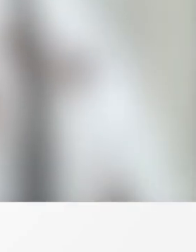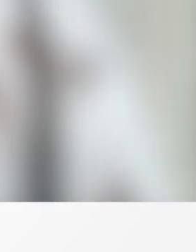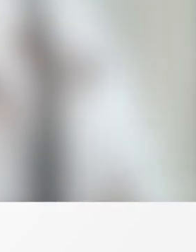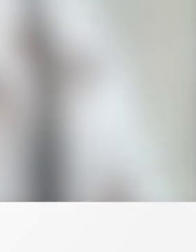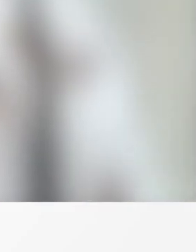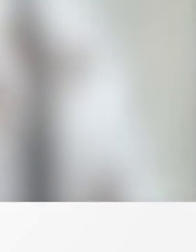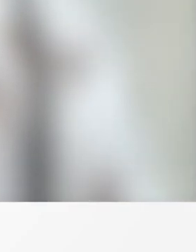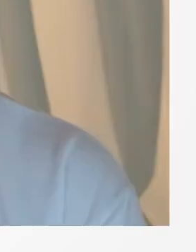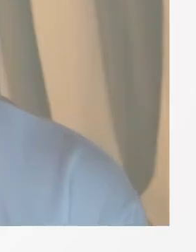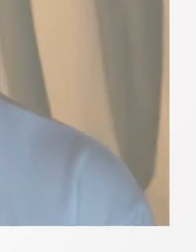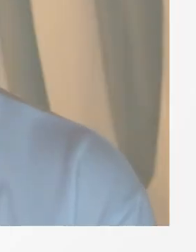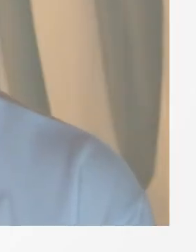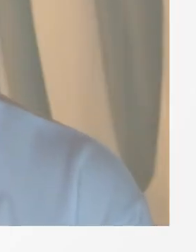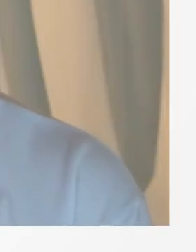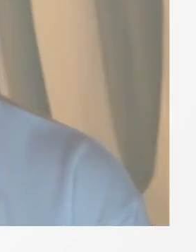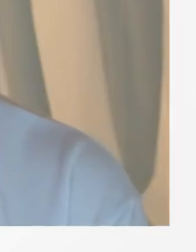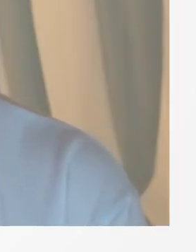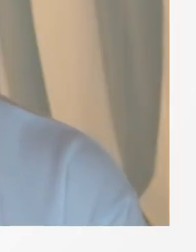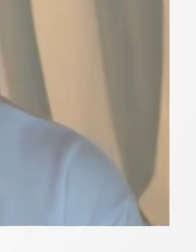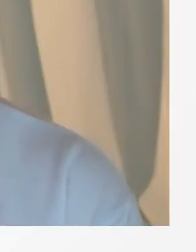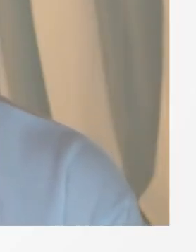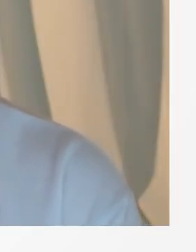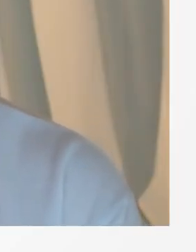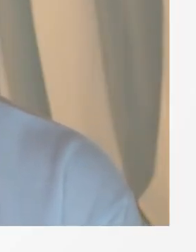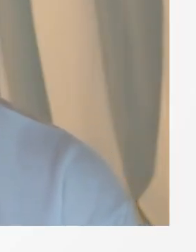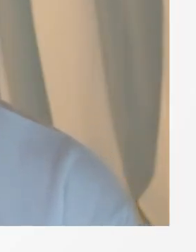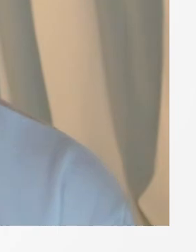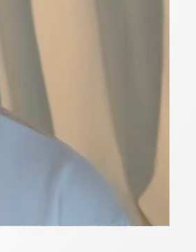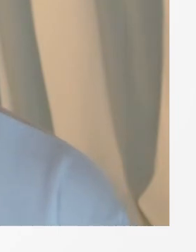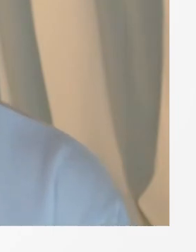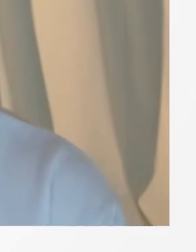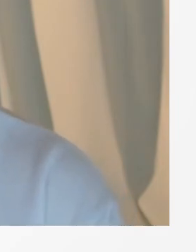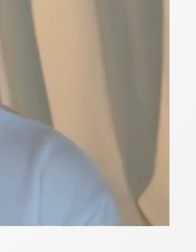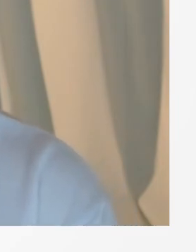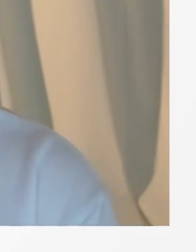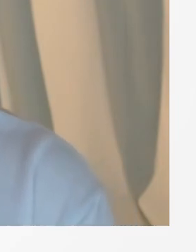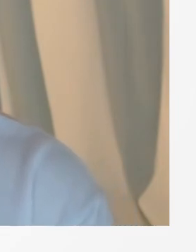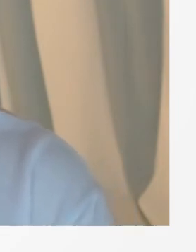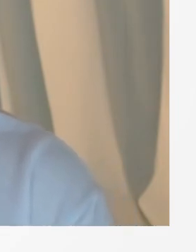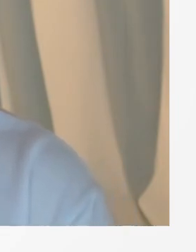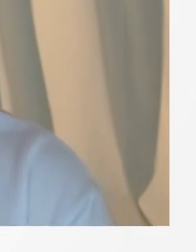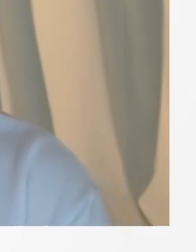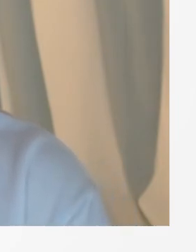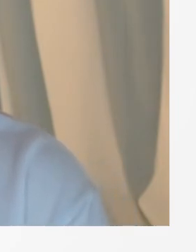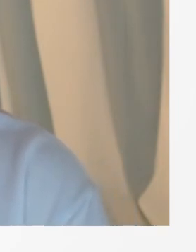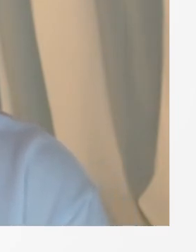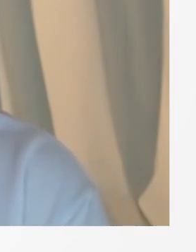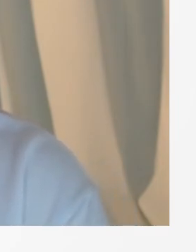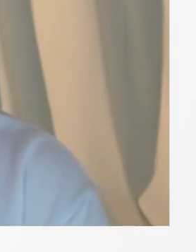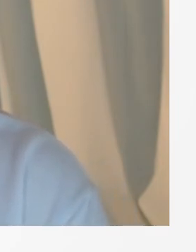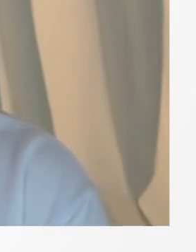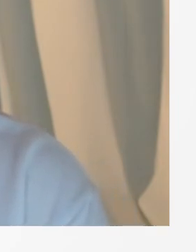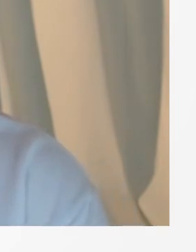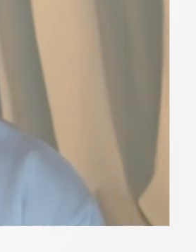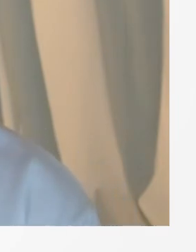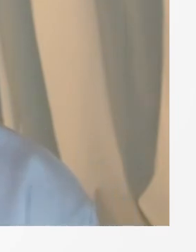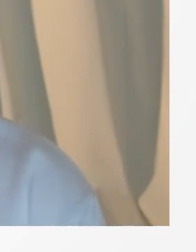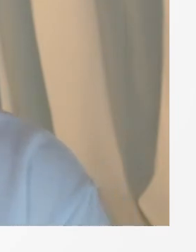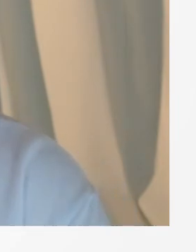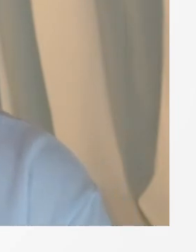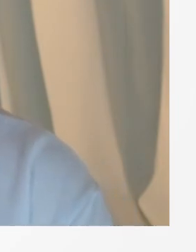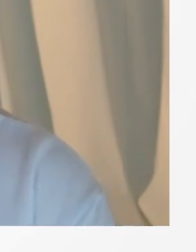intolerância religiosa agora sabe o que não colocar nessa primeira matéria que viralizou nas redes sociais e na televisão